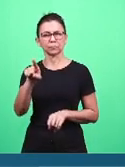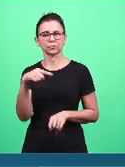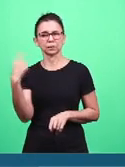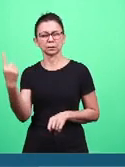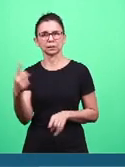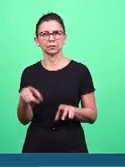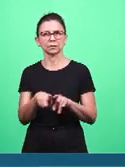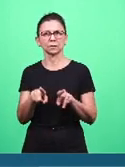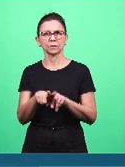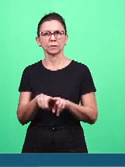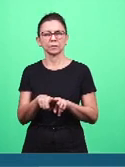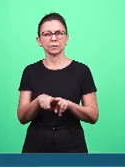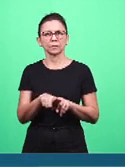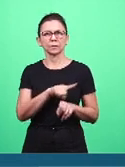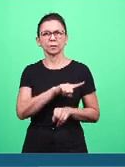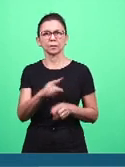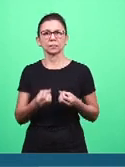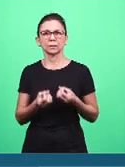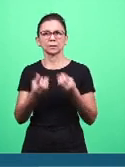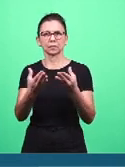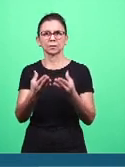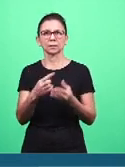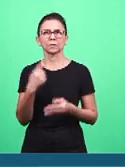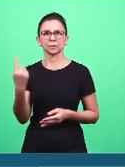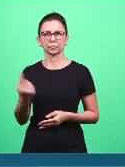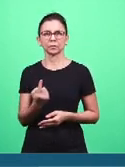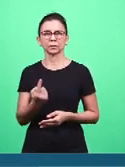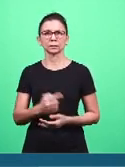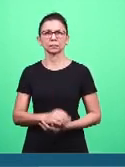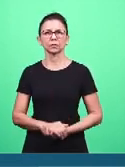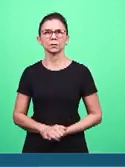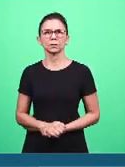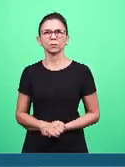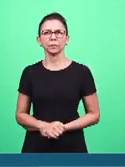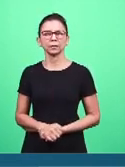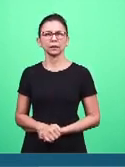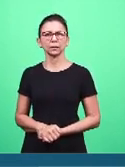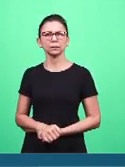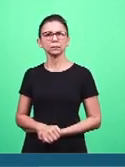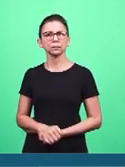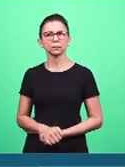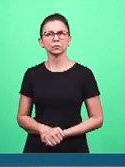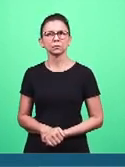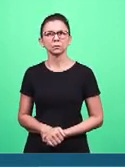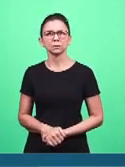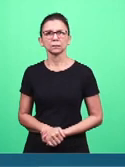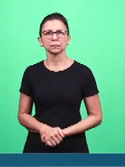bíblica dominical. Todos os irmãos aqui. Vamos ler. Põe o texto.